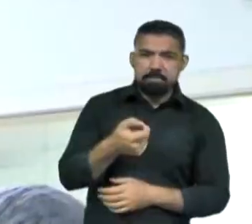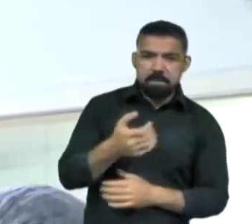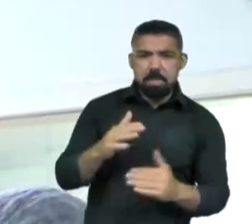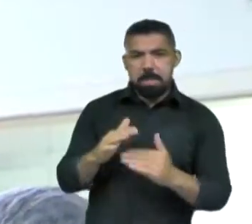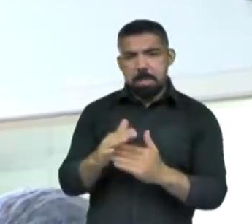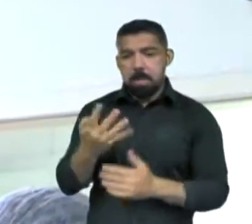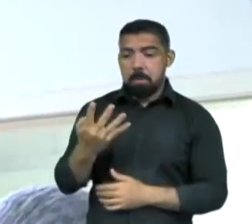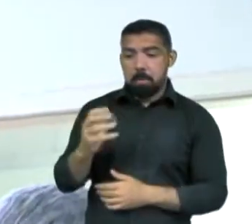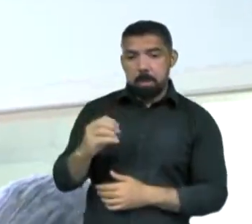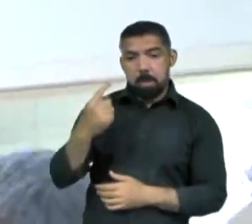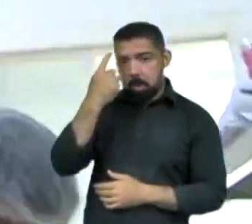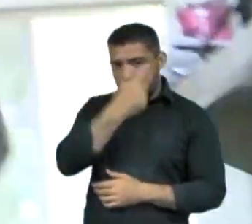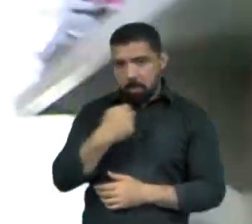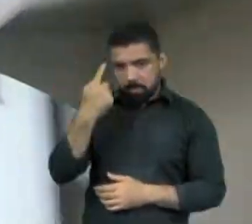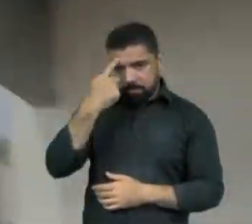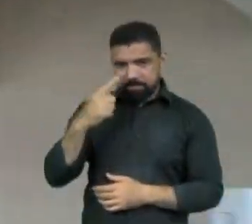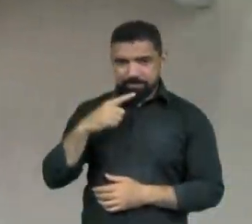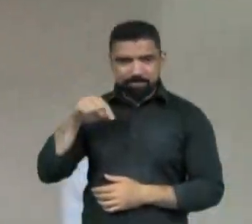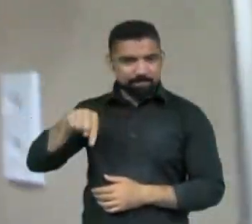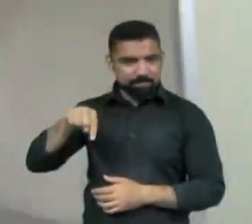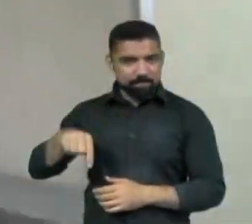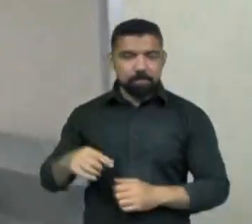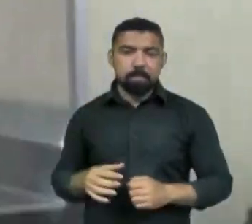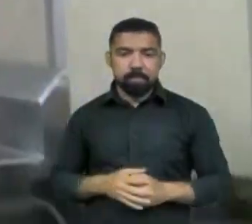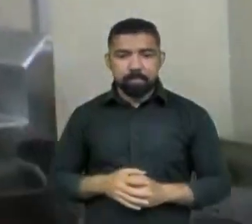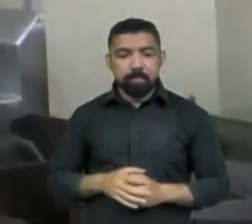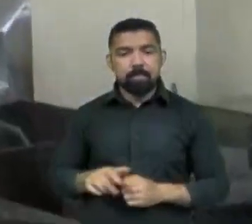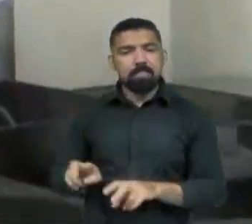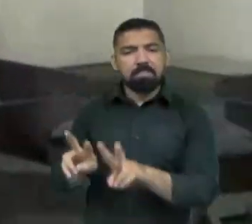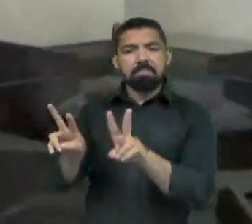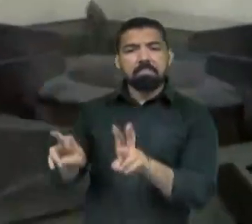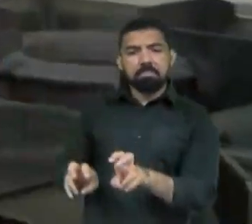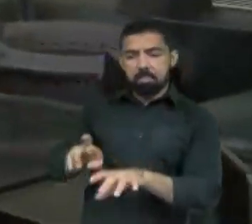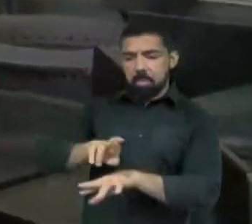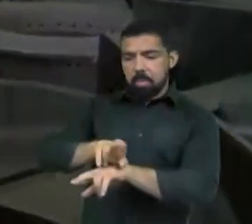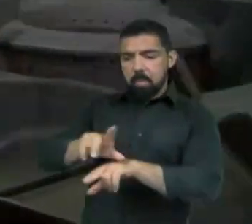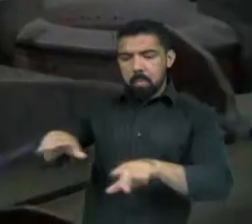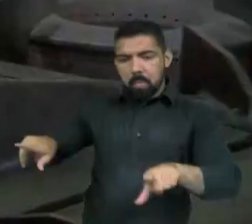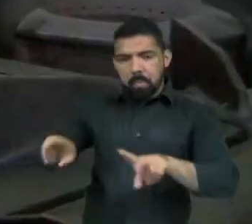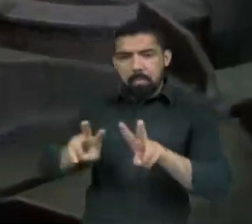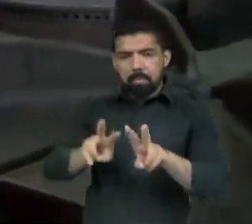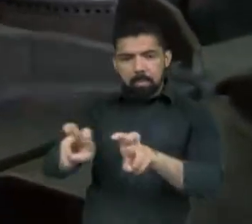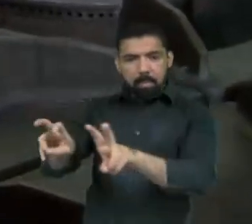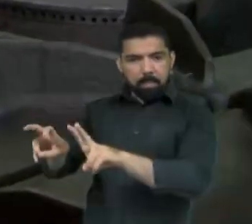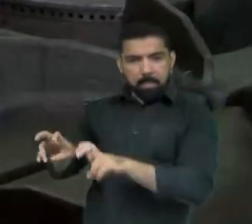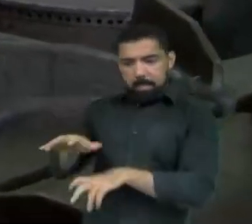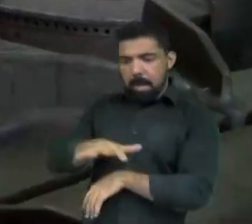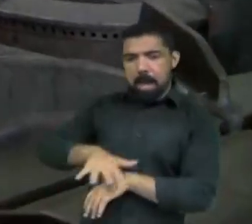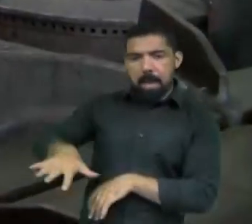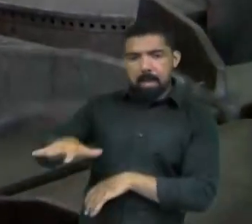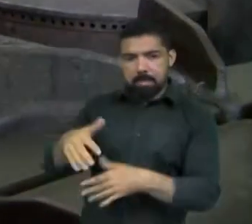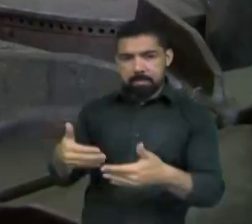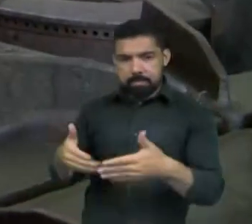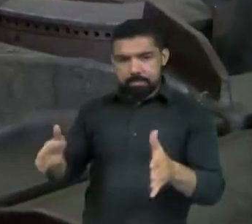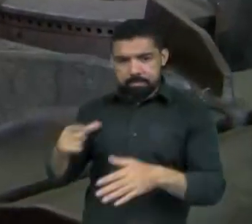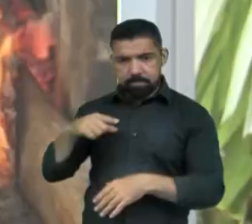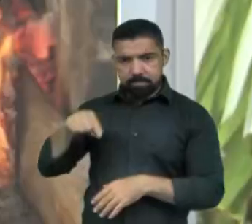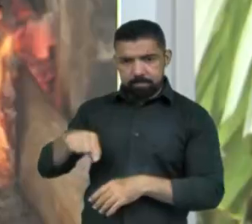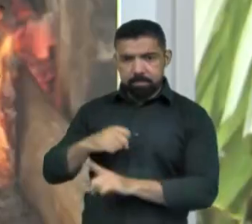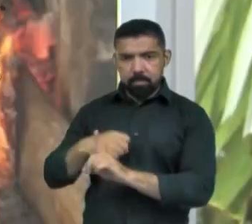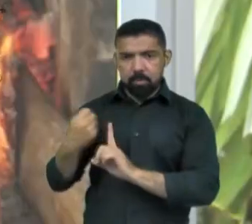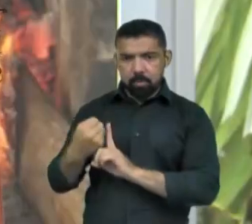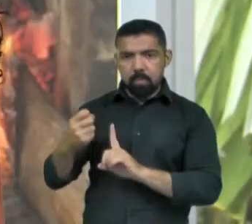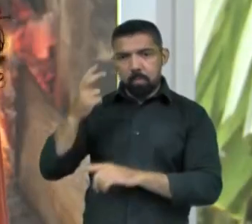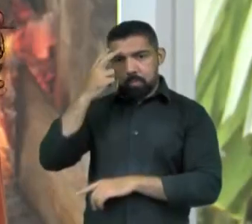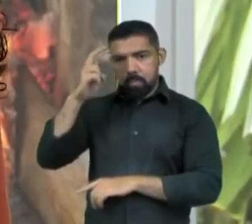horas. E esses cursos têm assuntos variados, né, temas variados dentro da área de gastronomia social e cultura alimentar,